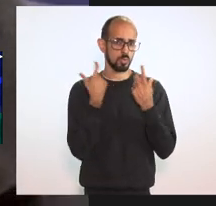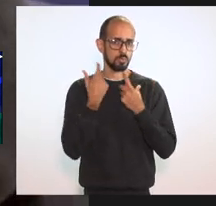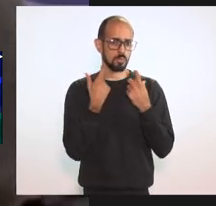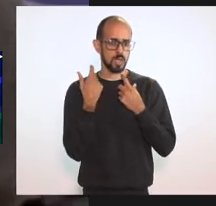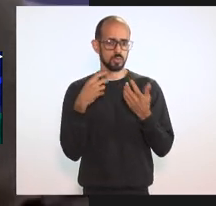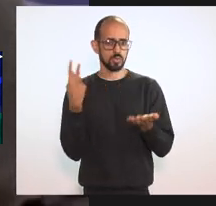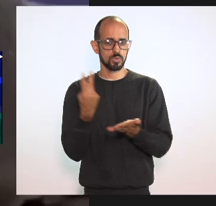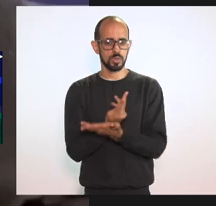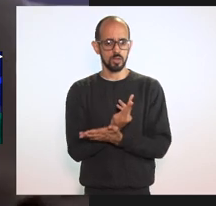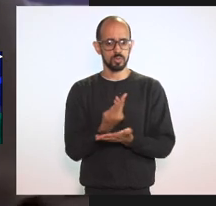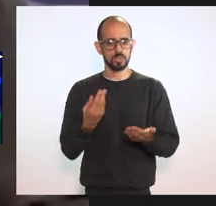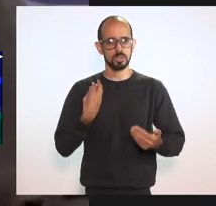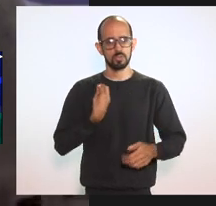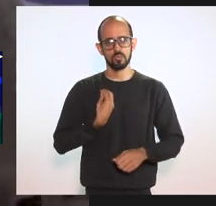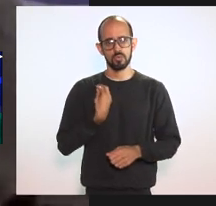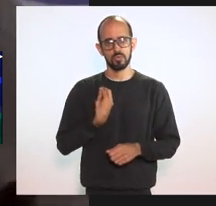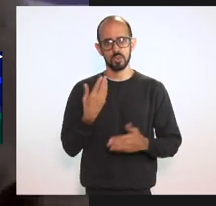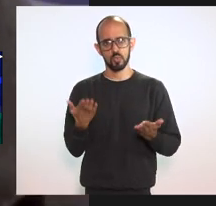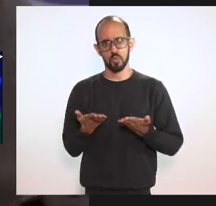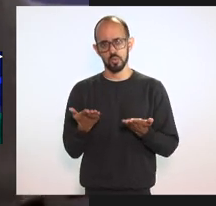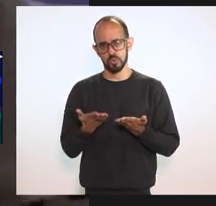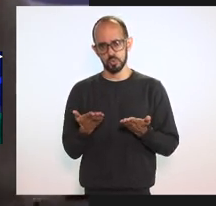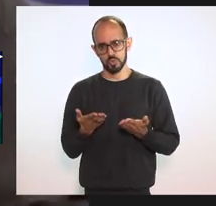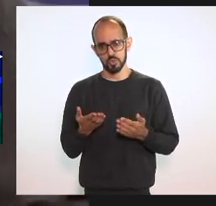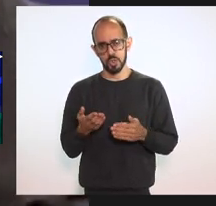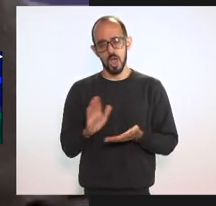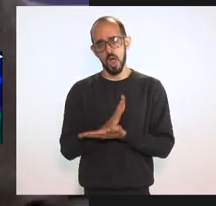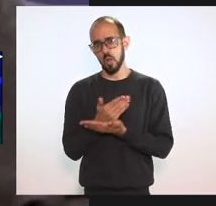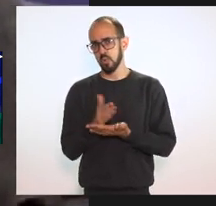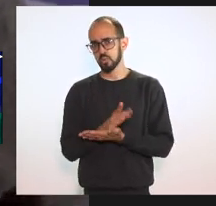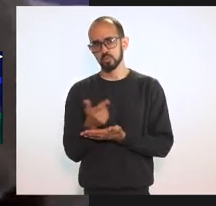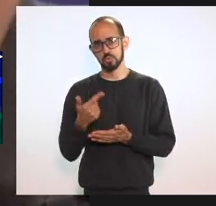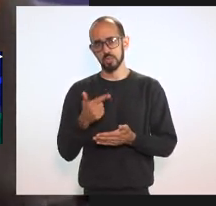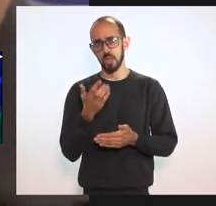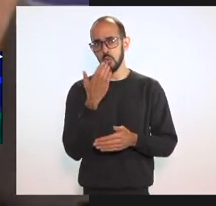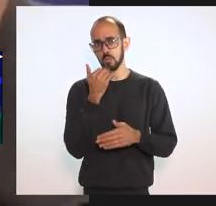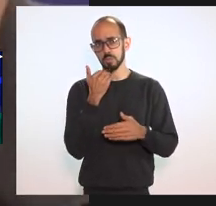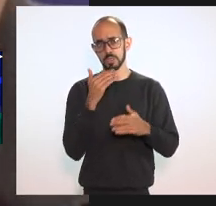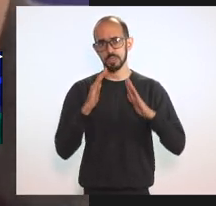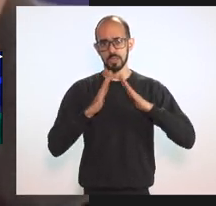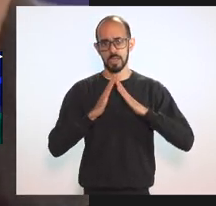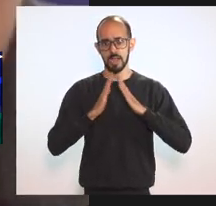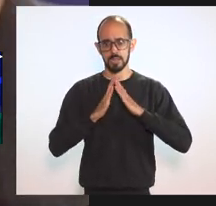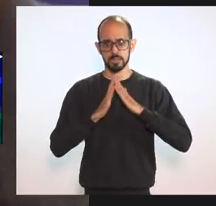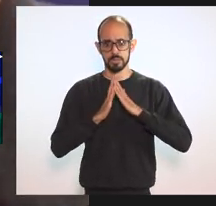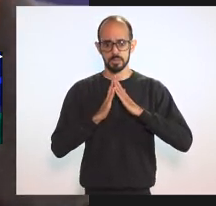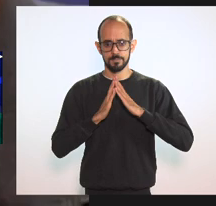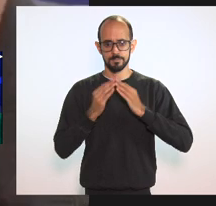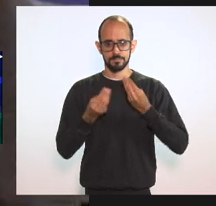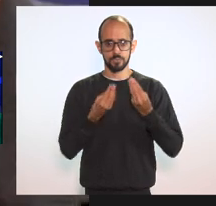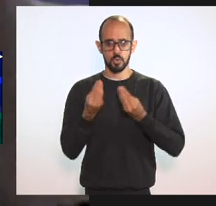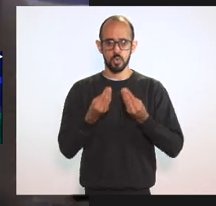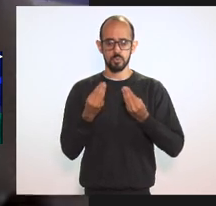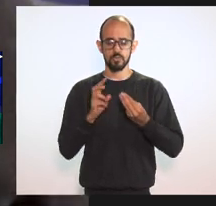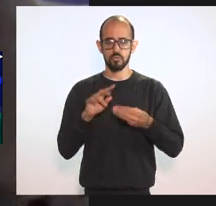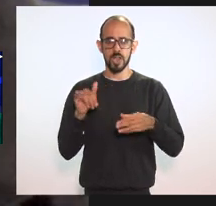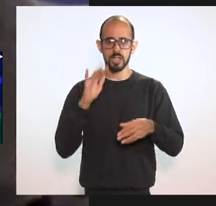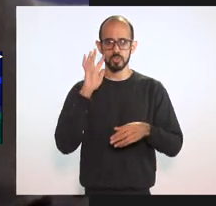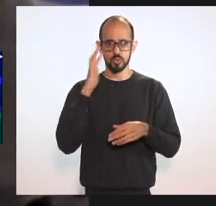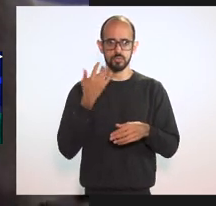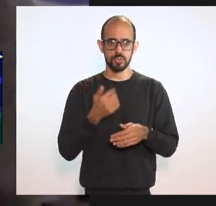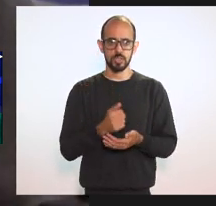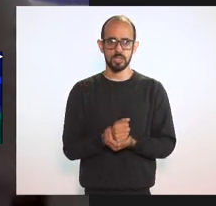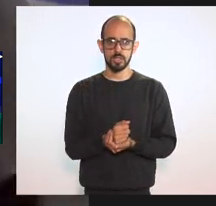pessoas estão vivendo hoje Muitas pessoas não tem o que comer até indicado Será que ele ficando dentro de casa vai resolver a questão